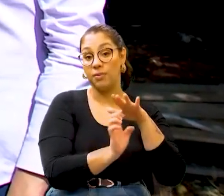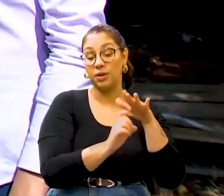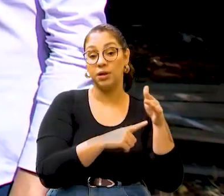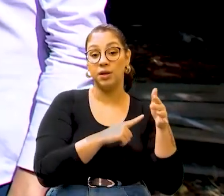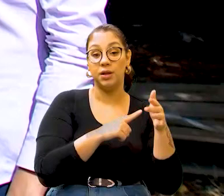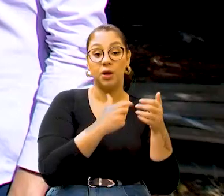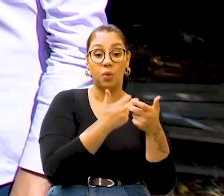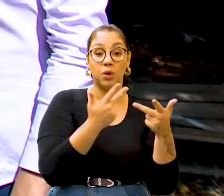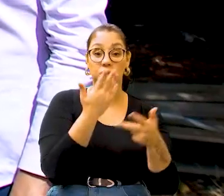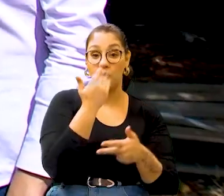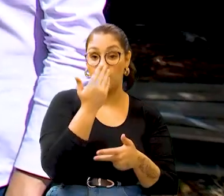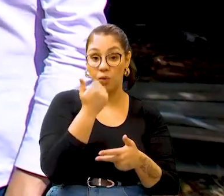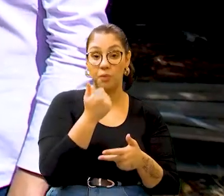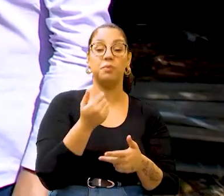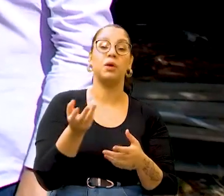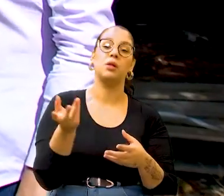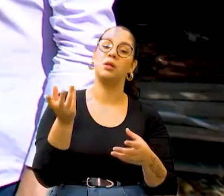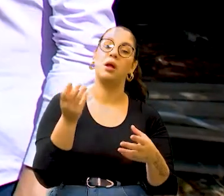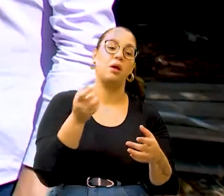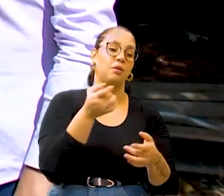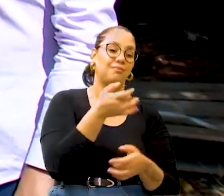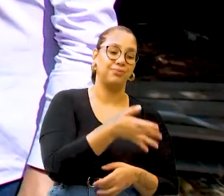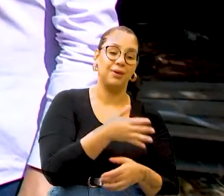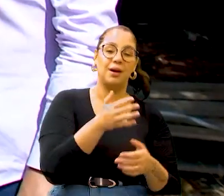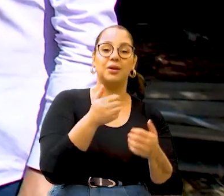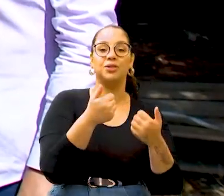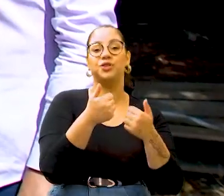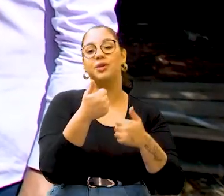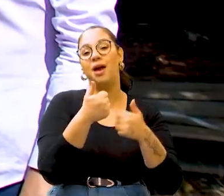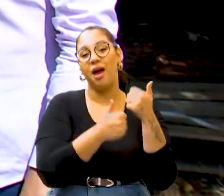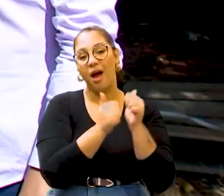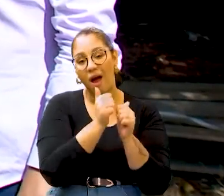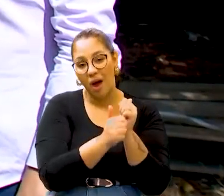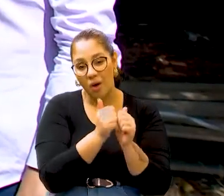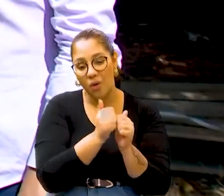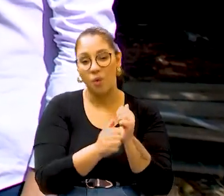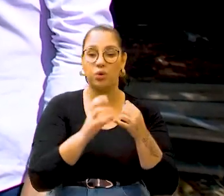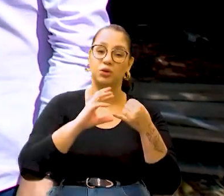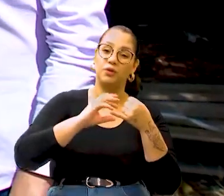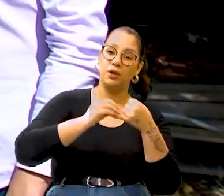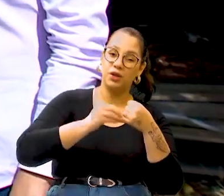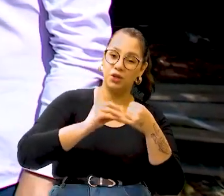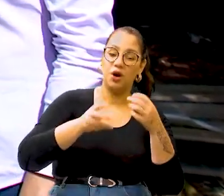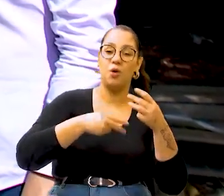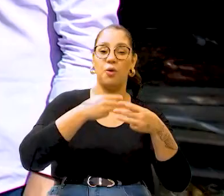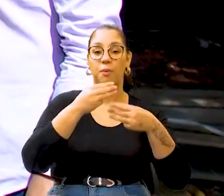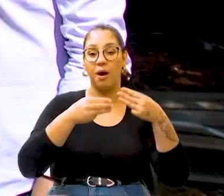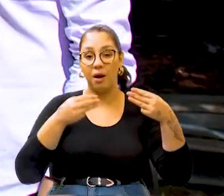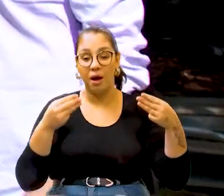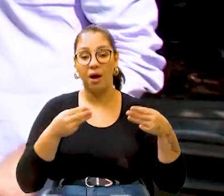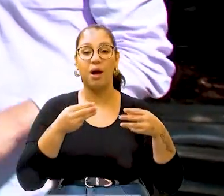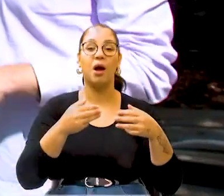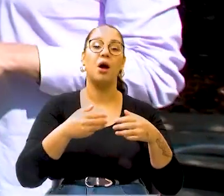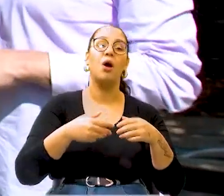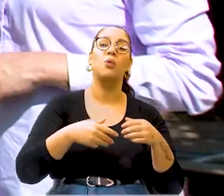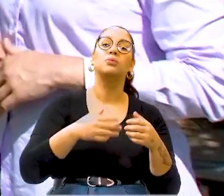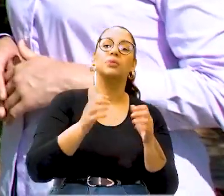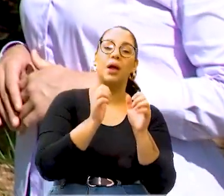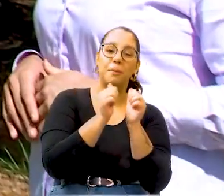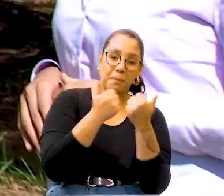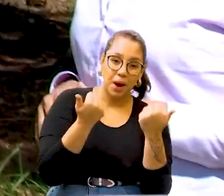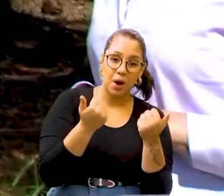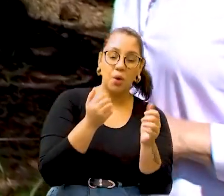pequeno empreendimento, onde vai ser reservado ali os resíduos orgânicos. Resto de arroz, resto de feijão, resto de